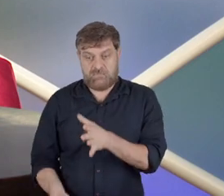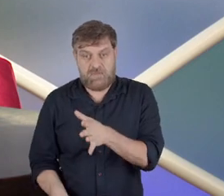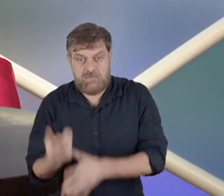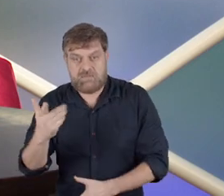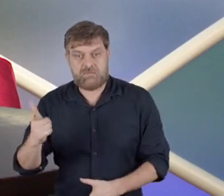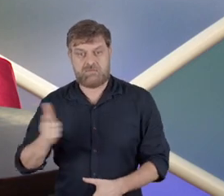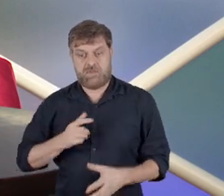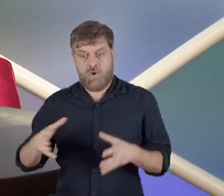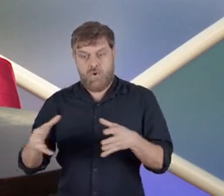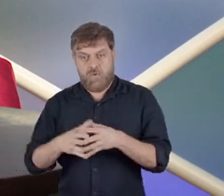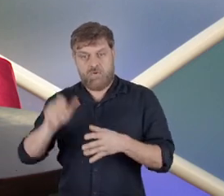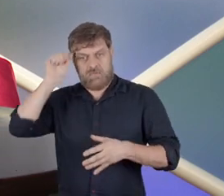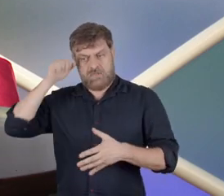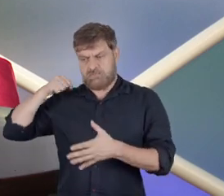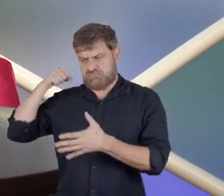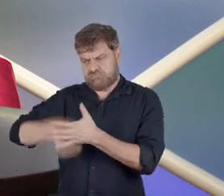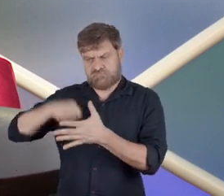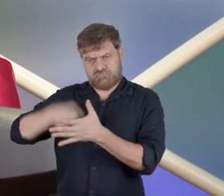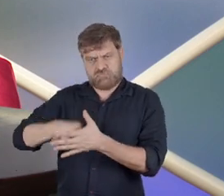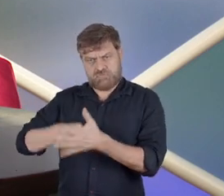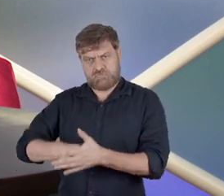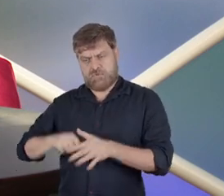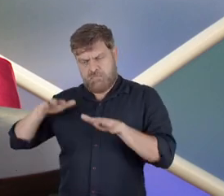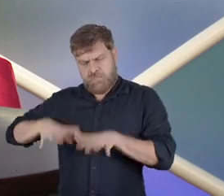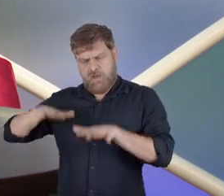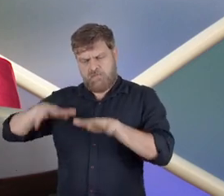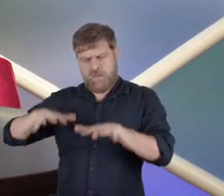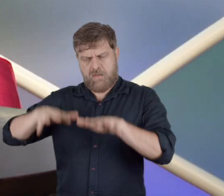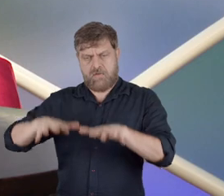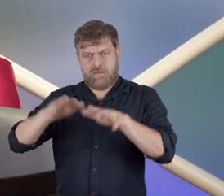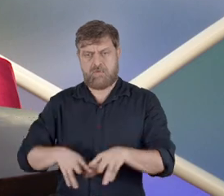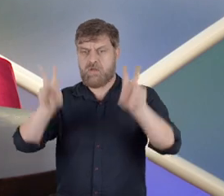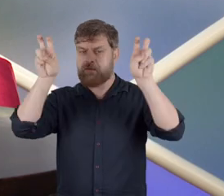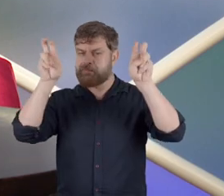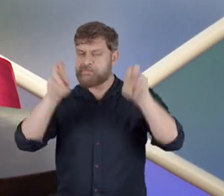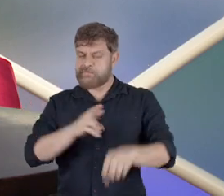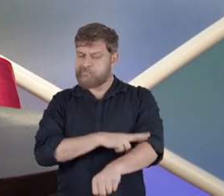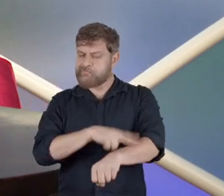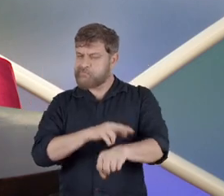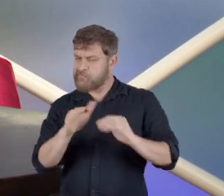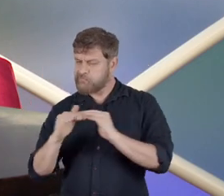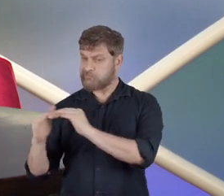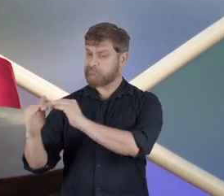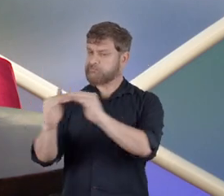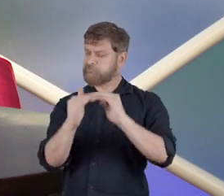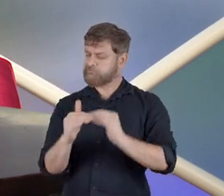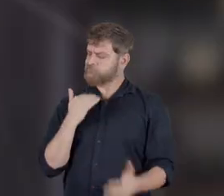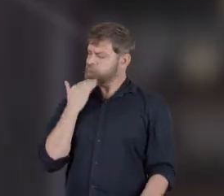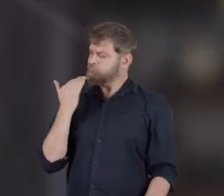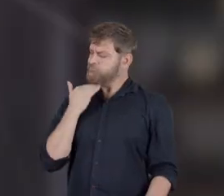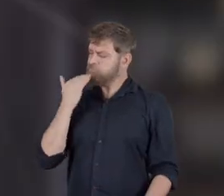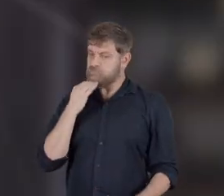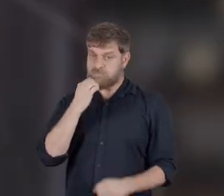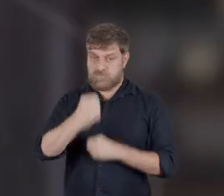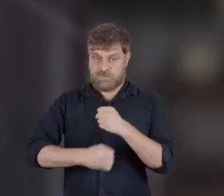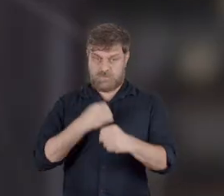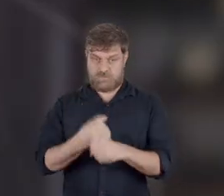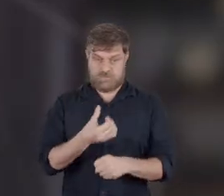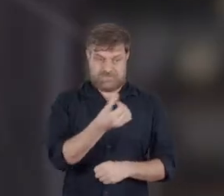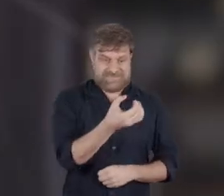Muito recentemente, sobretudo o movimento negro que coloca em questão, né, essa suposta harmonia racial. Os anos